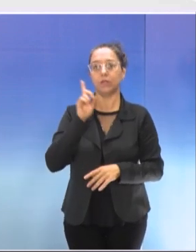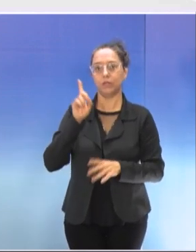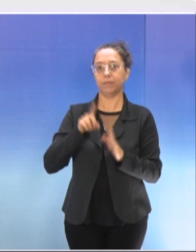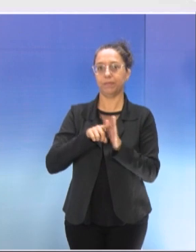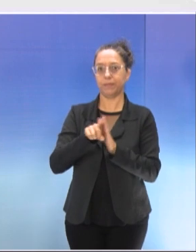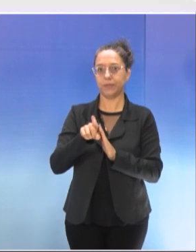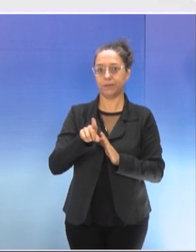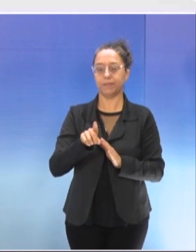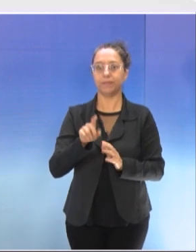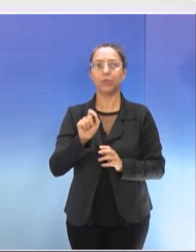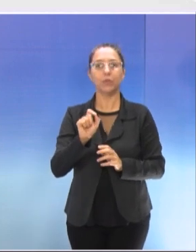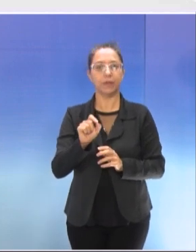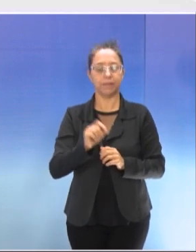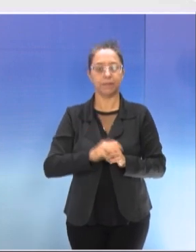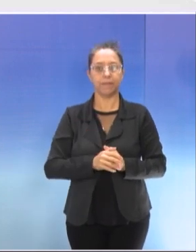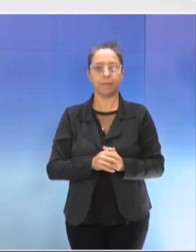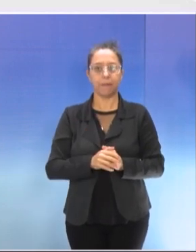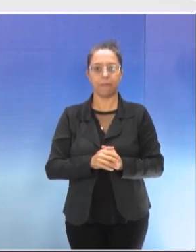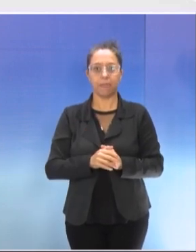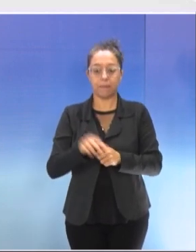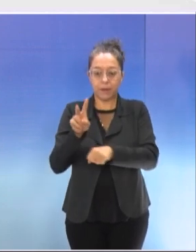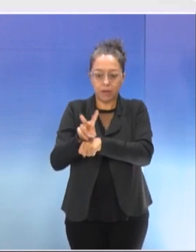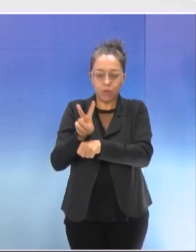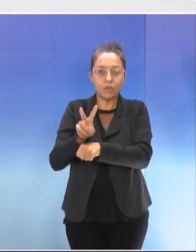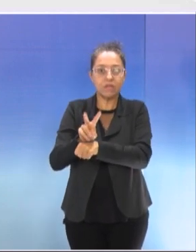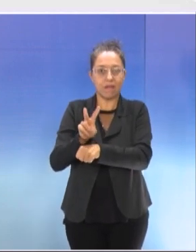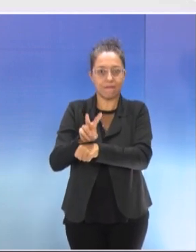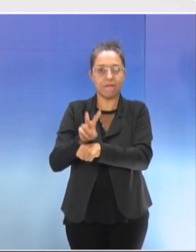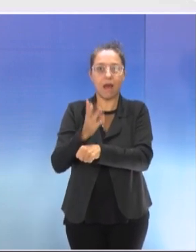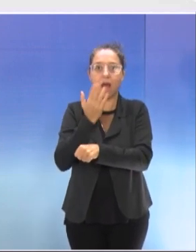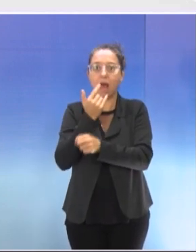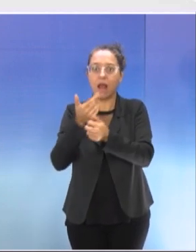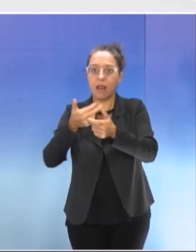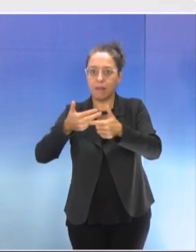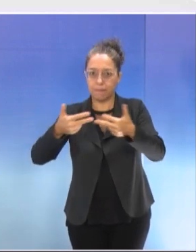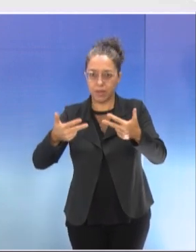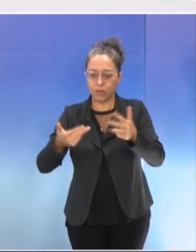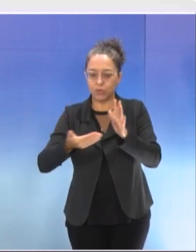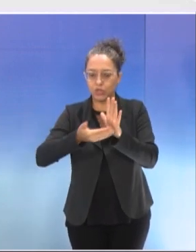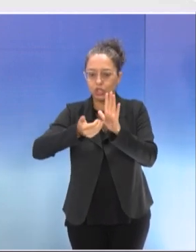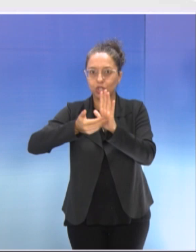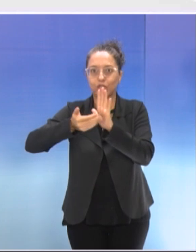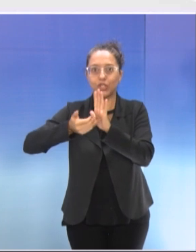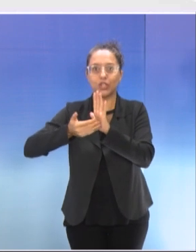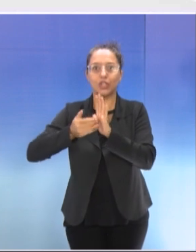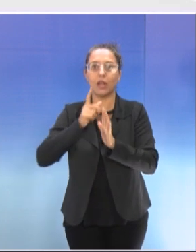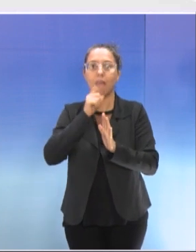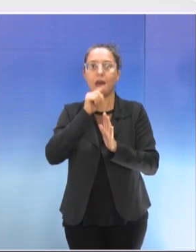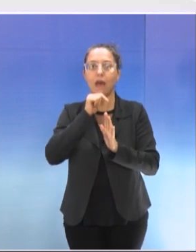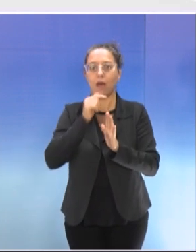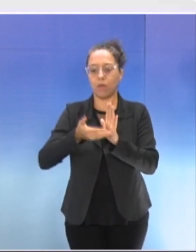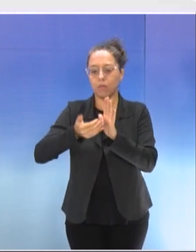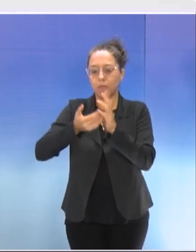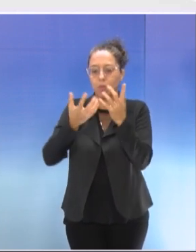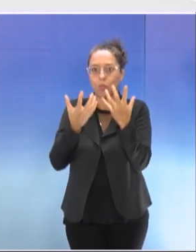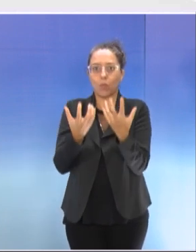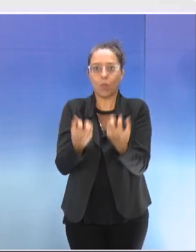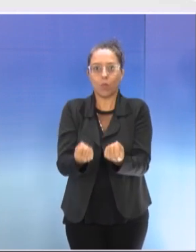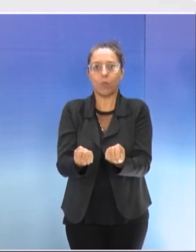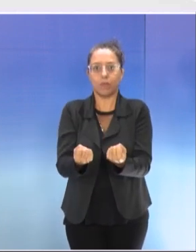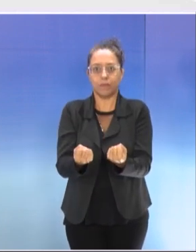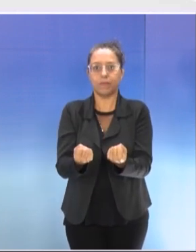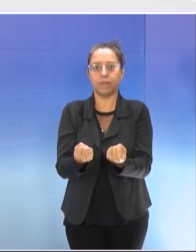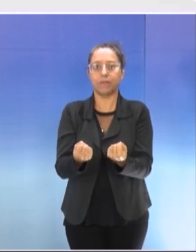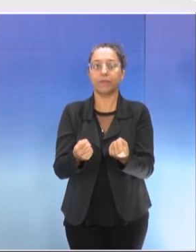ver o que realmente o item nos pede. Esse processo, para conservar os alimentos, remove